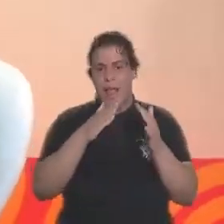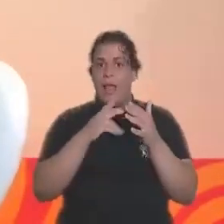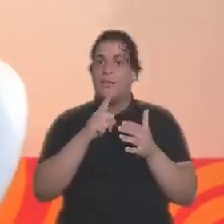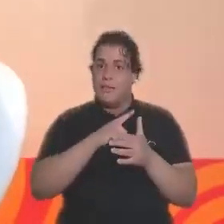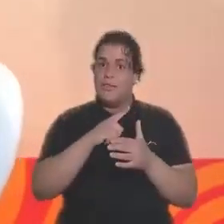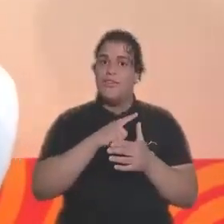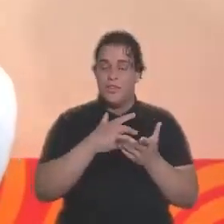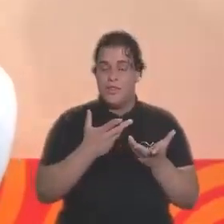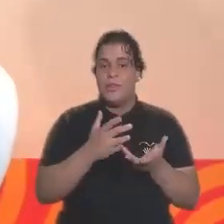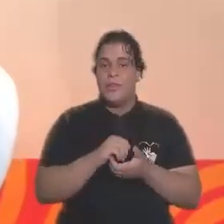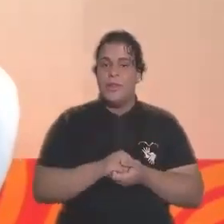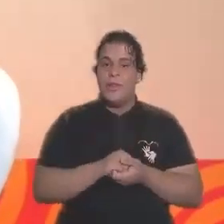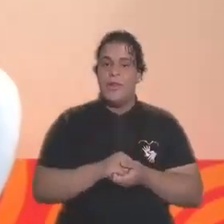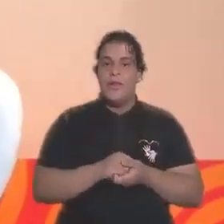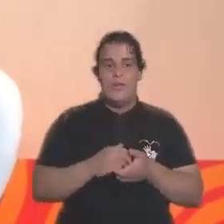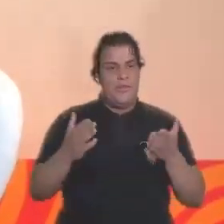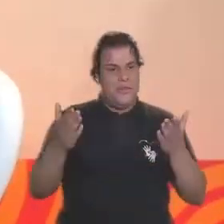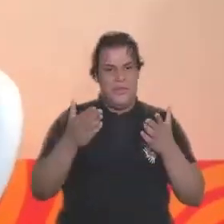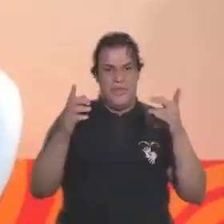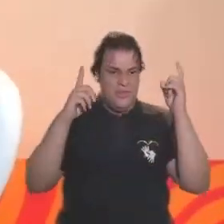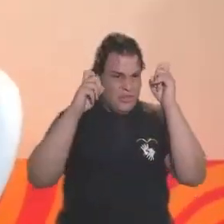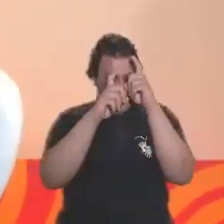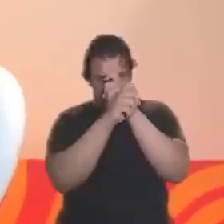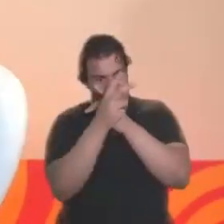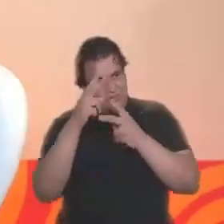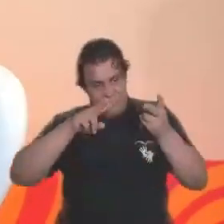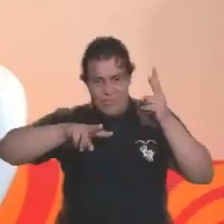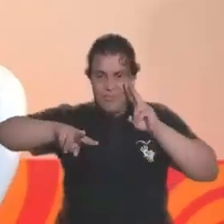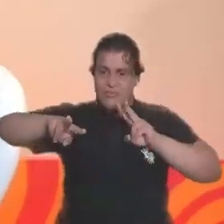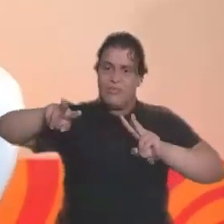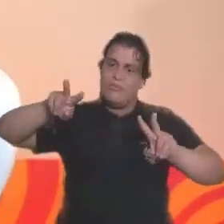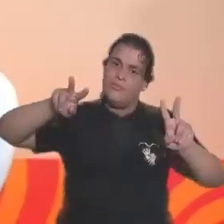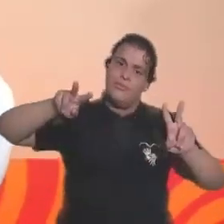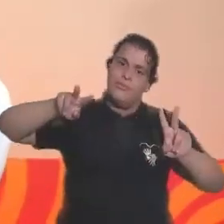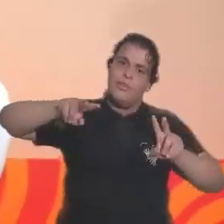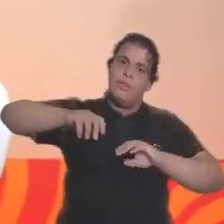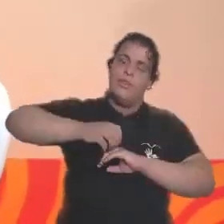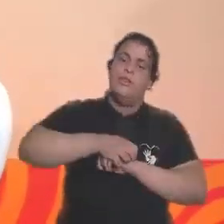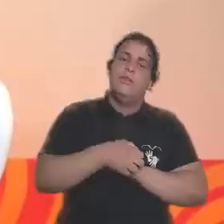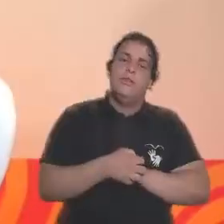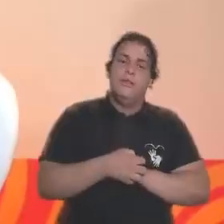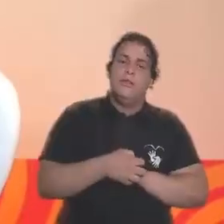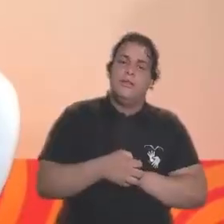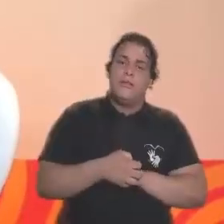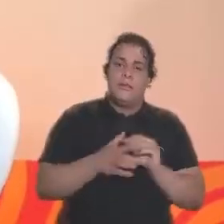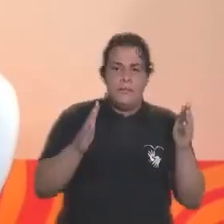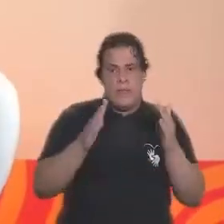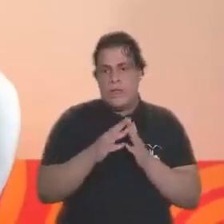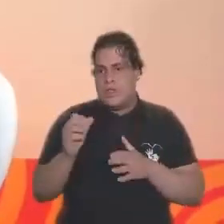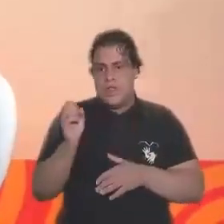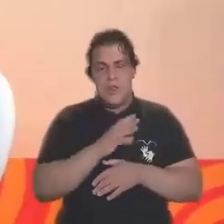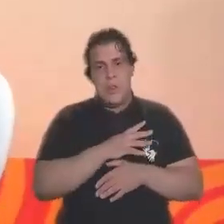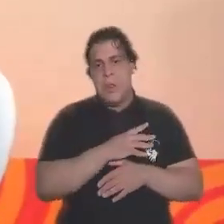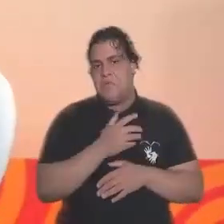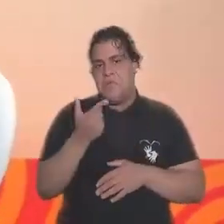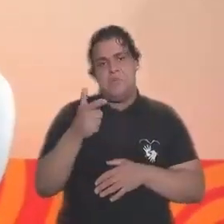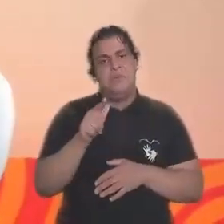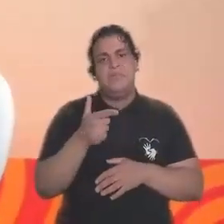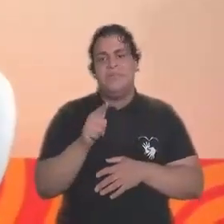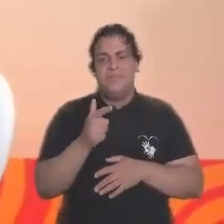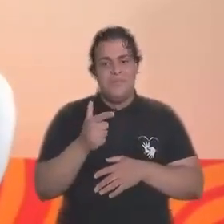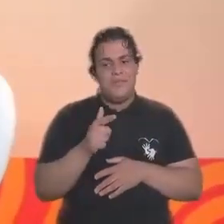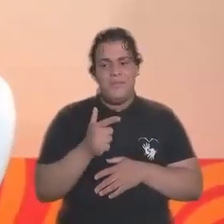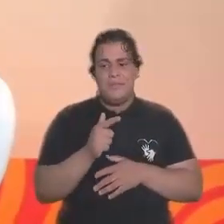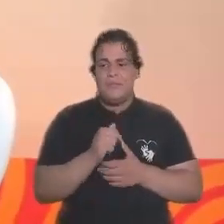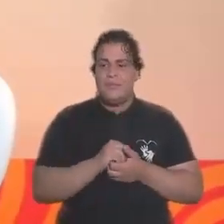não, dentro da casa, esquece, é difícil você ver. Se não é uma, né, Velber, se não é uma casa antiga, você não vai ver uma casa com árvore hoje, que